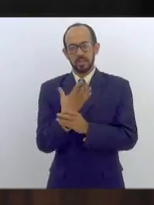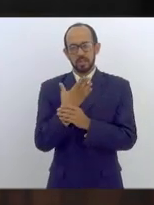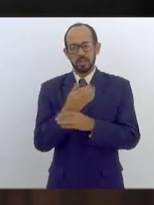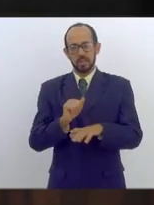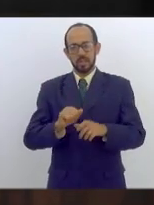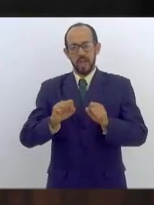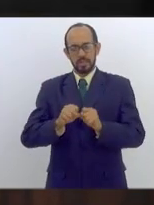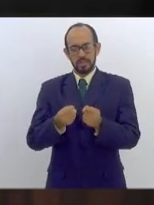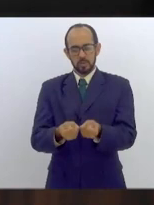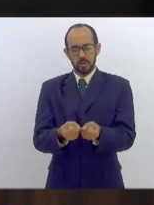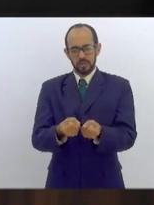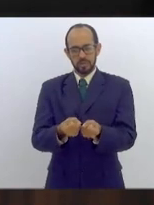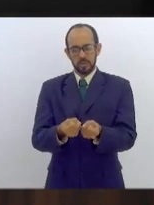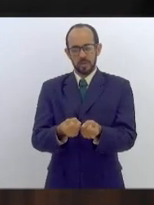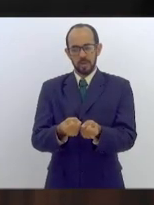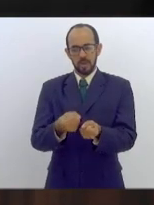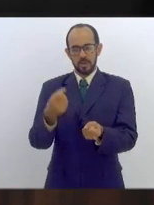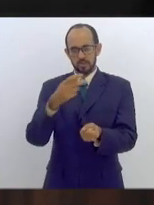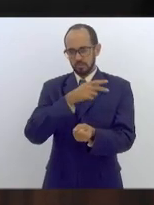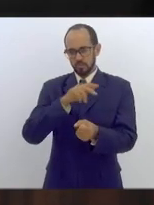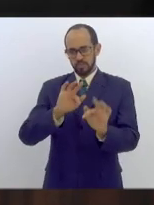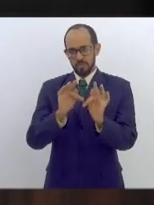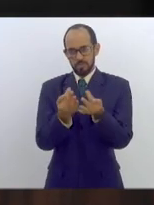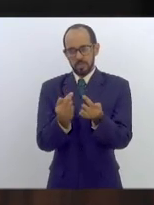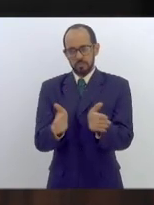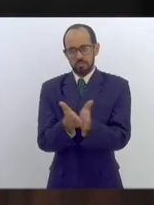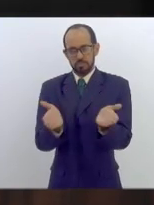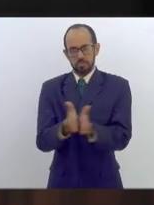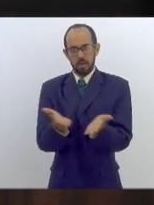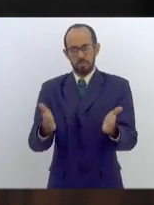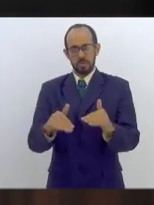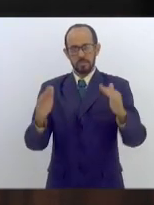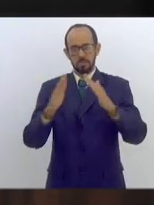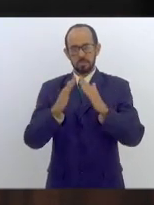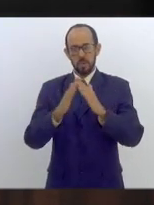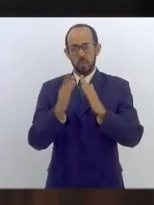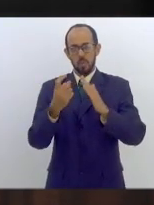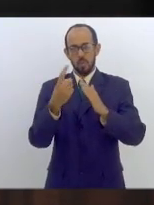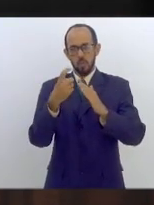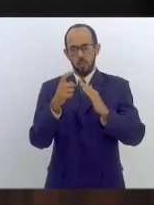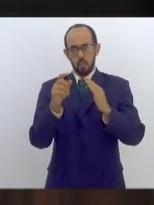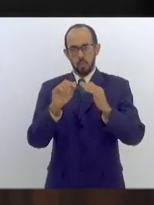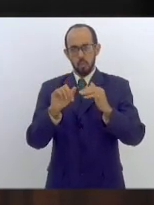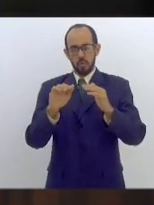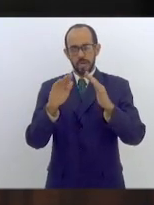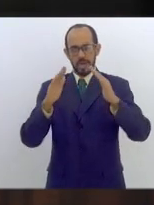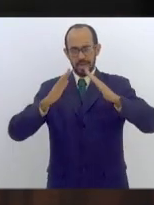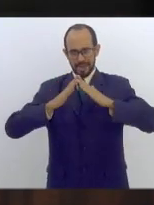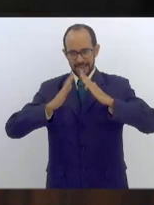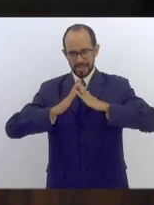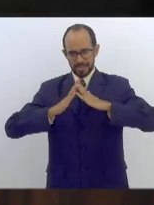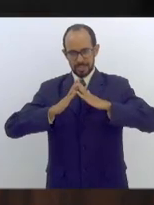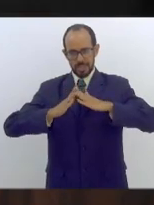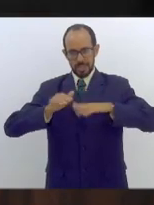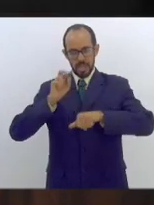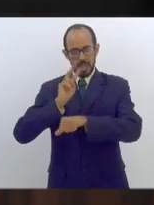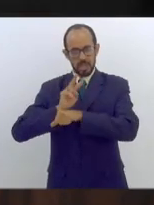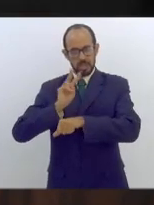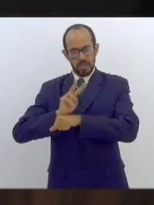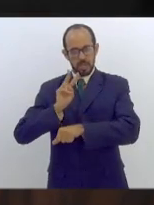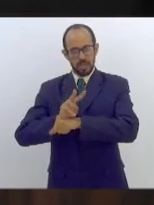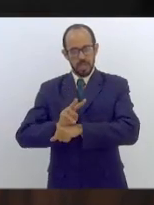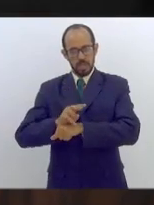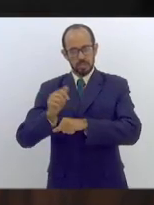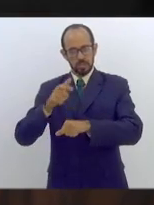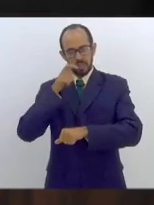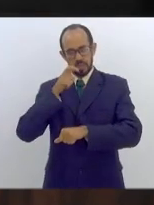possuam e residam em um único imóvel no estado do Rio de Janeiro o direito de assistência técnica de habitação de interesse